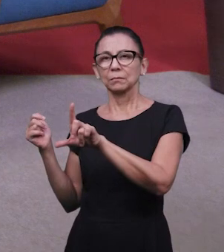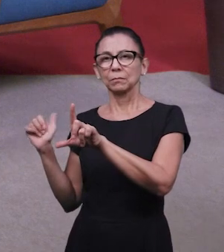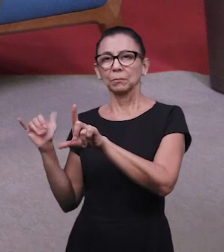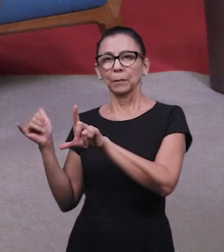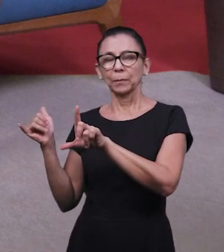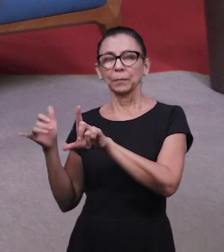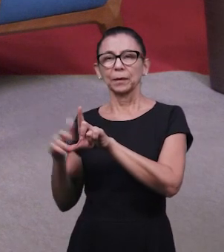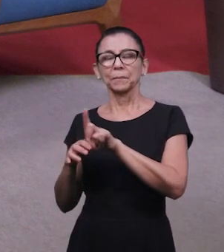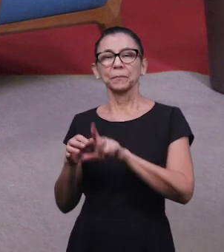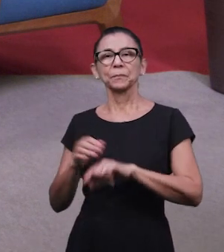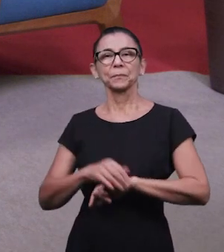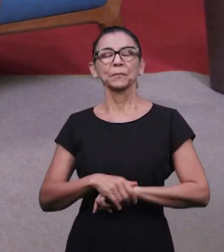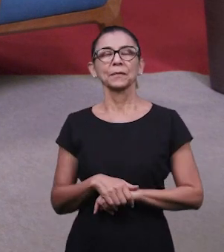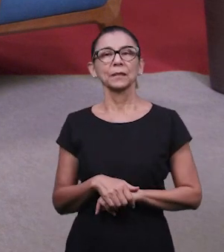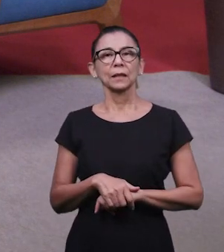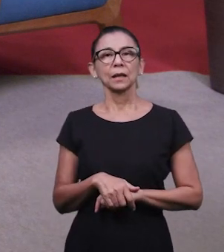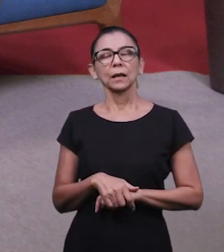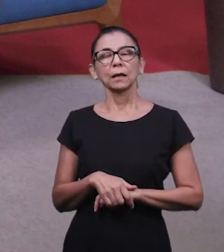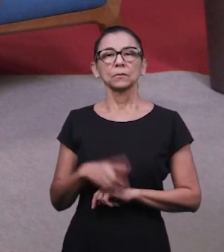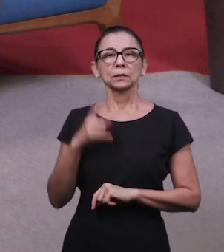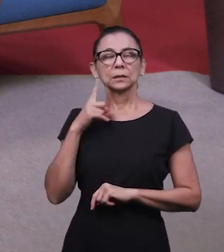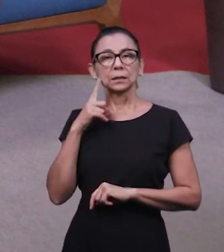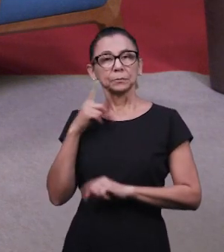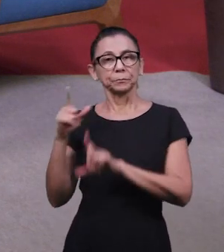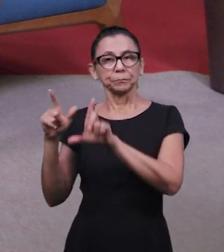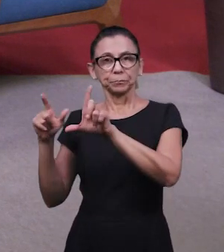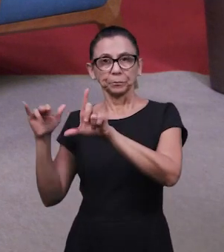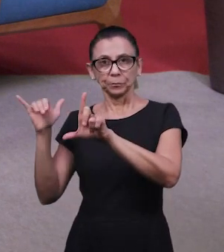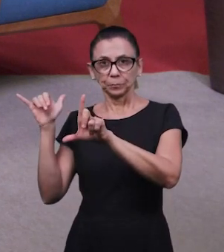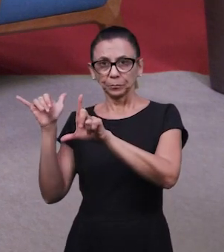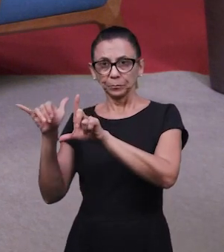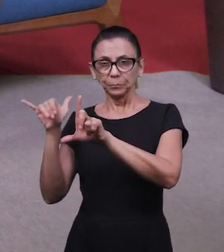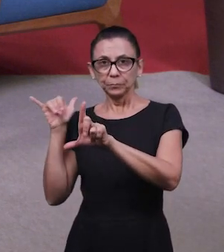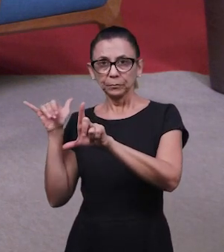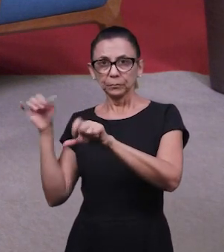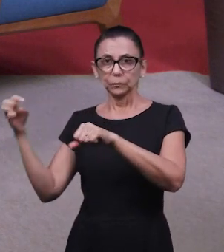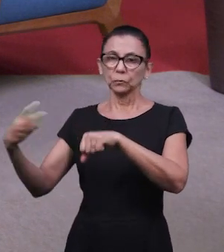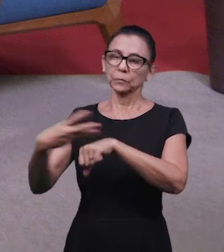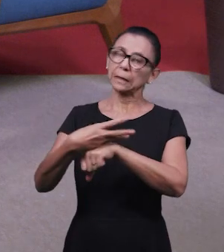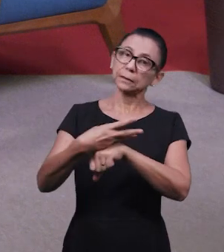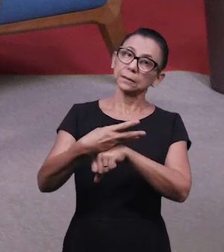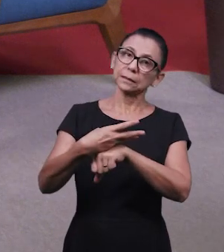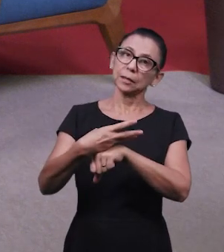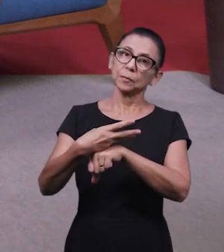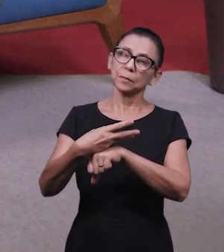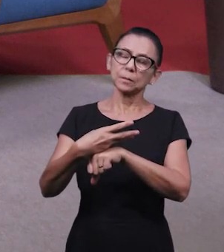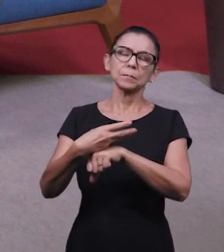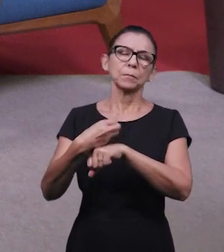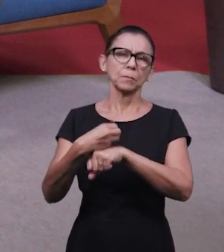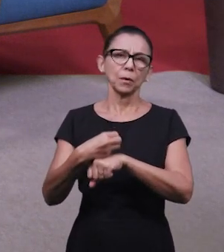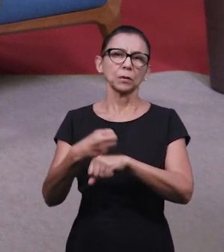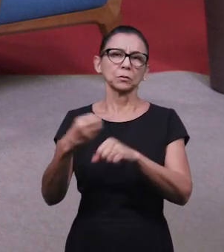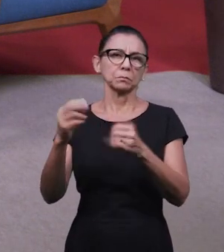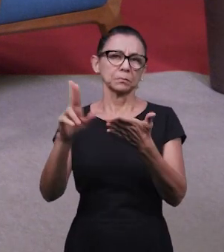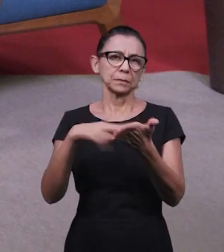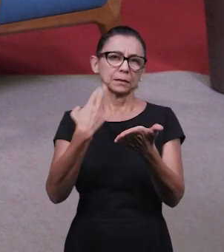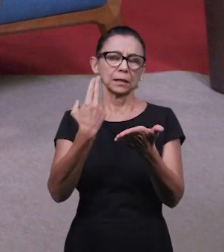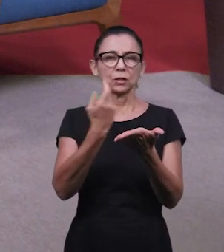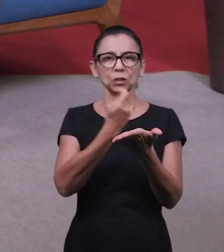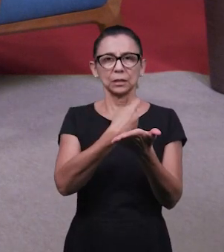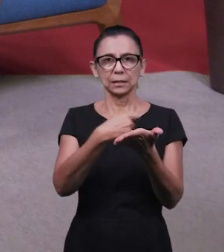de Eunápolis, no estado da Bahia. Mas a gente também recebe mensagens em vídeo. Através desse mesmo QR Code, você